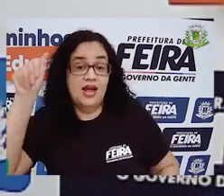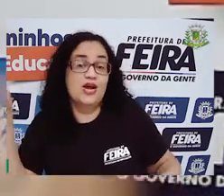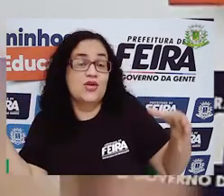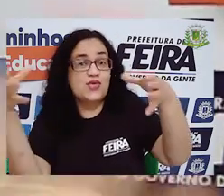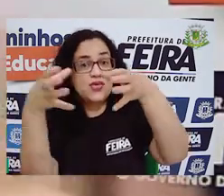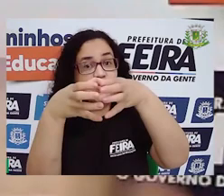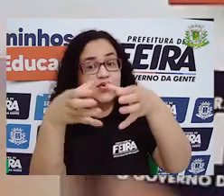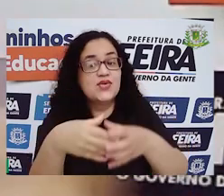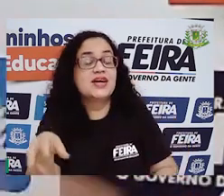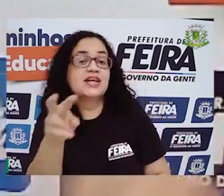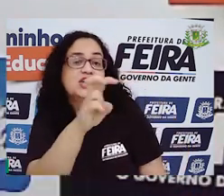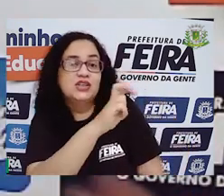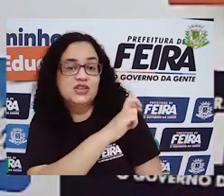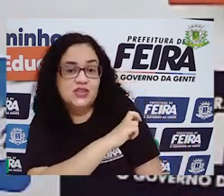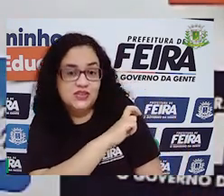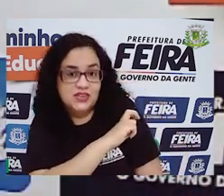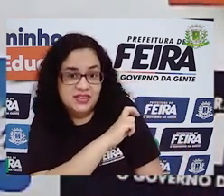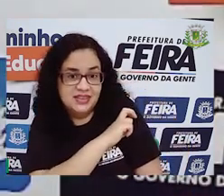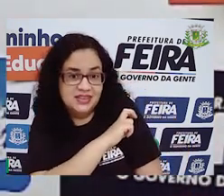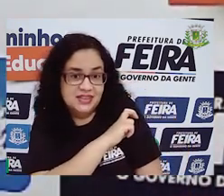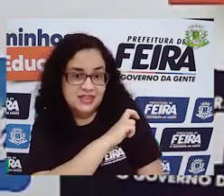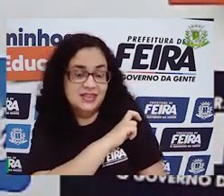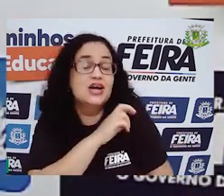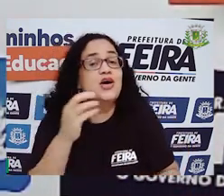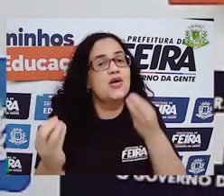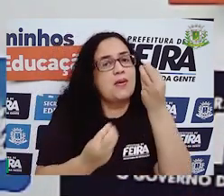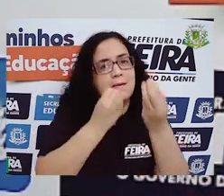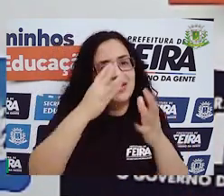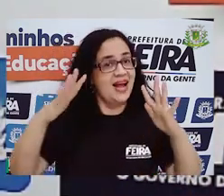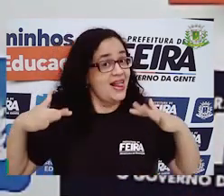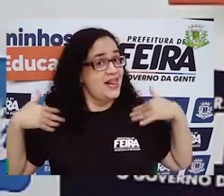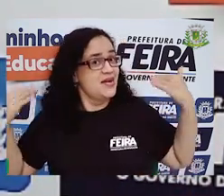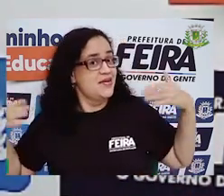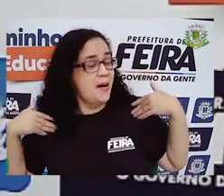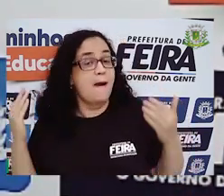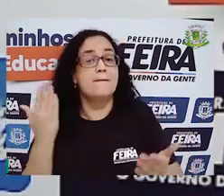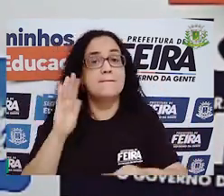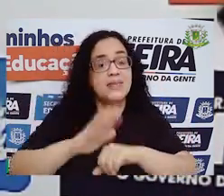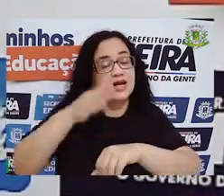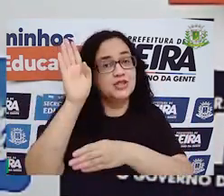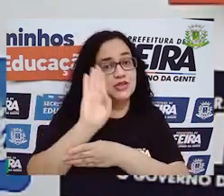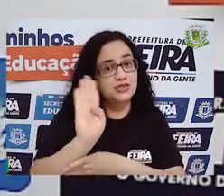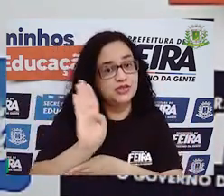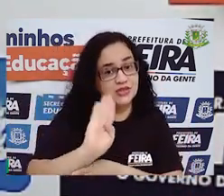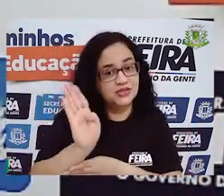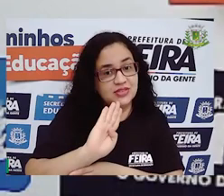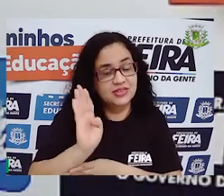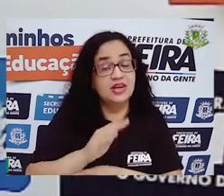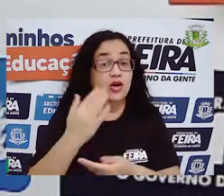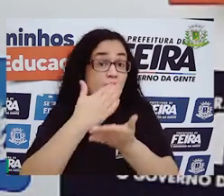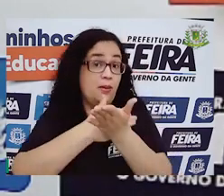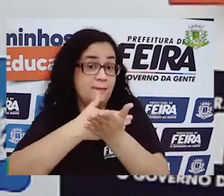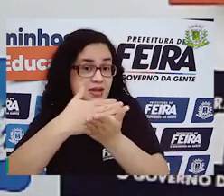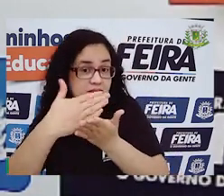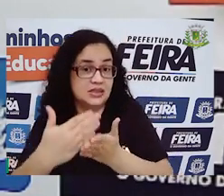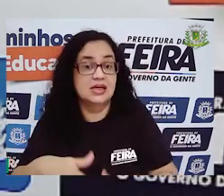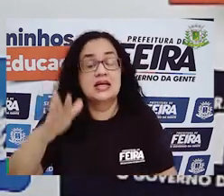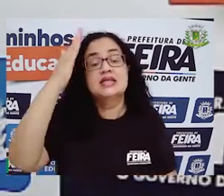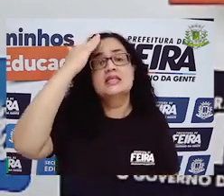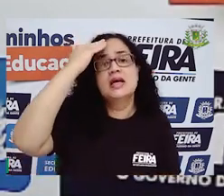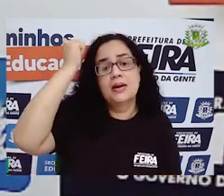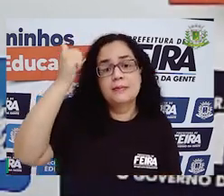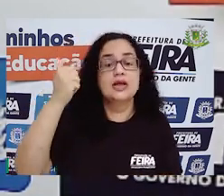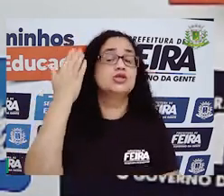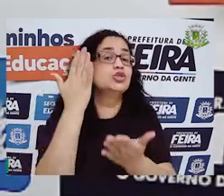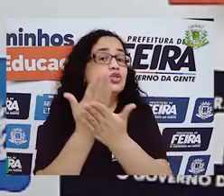Olá, turma do quinto ano! E aí, animados para mais uma videoaula? Vamos lá começar a saber sobre o que